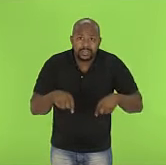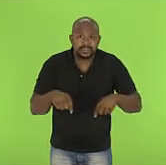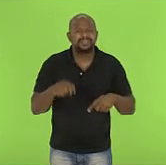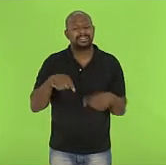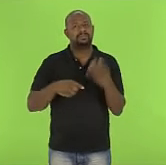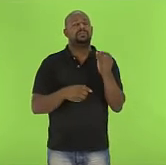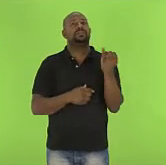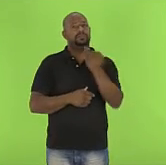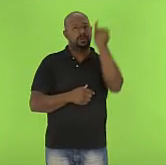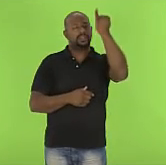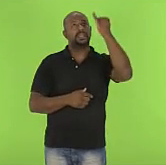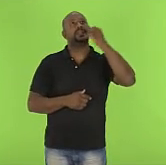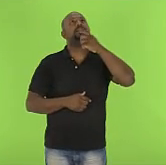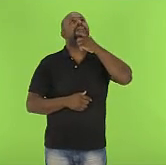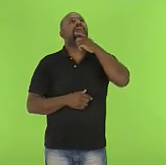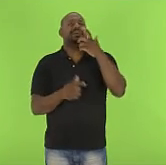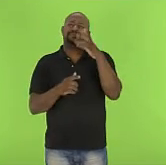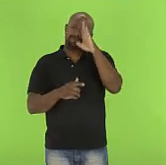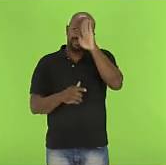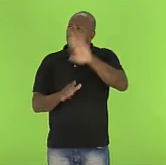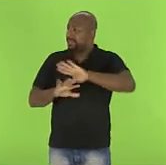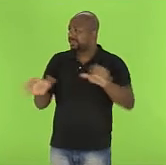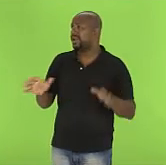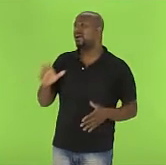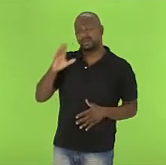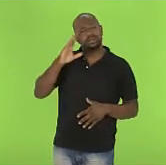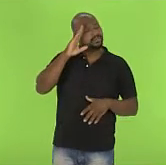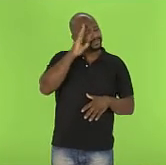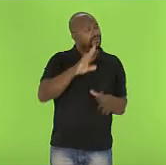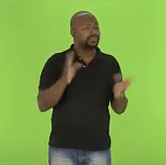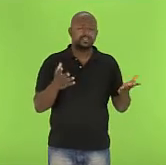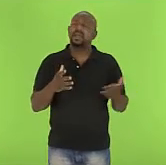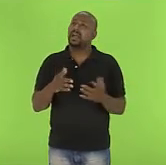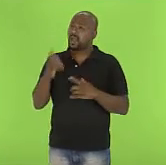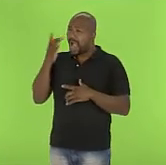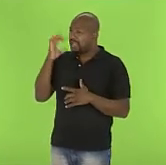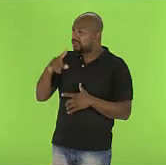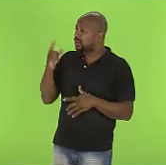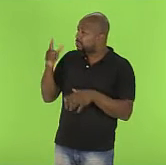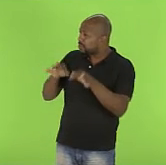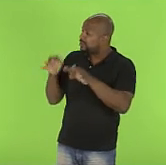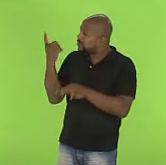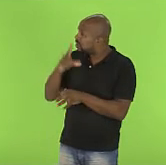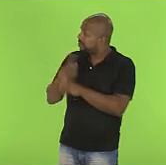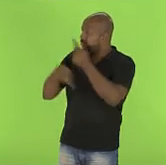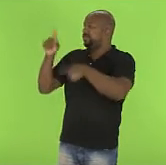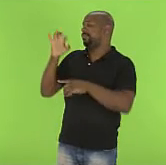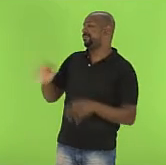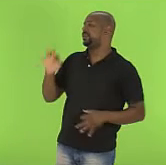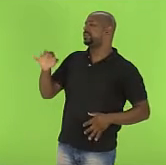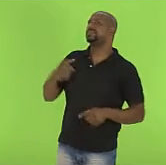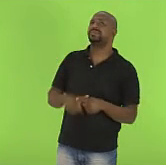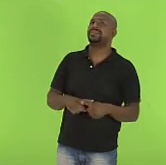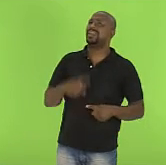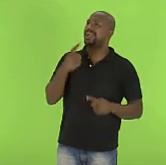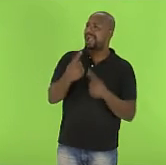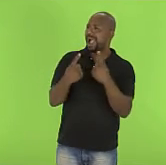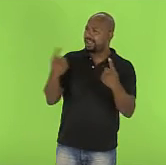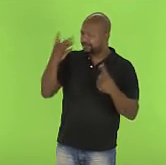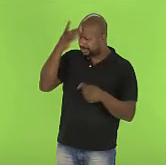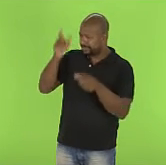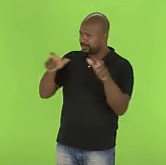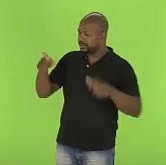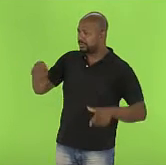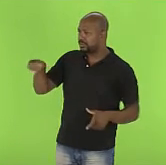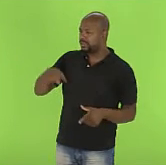hoje. E isso é muito importante, né? É fundamental, né? É fundamental. Eu acho que o projeto só aconteceu por isso. Exato. Porque cada uma